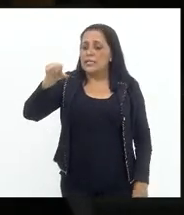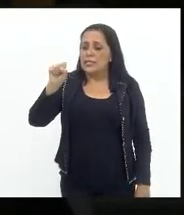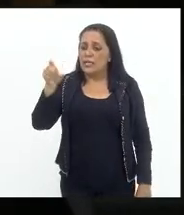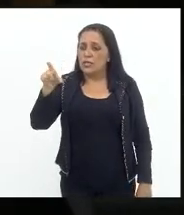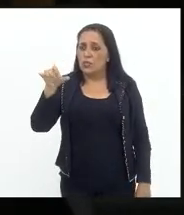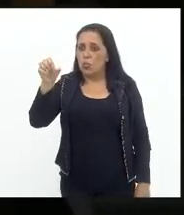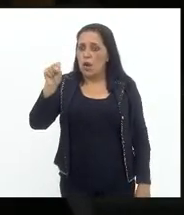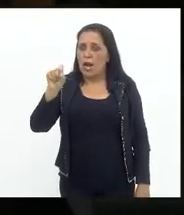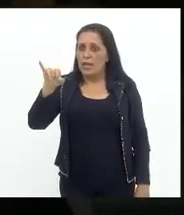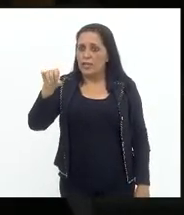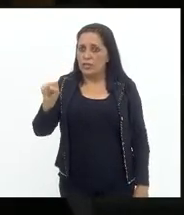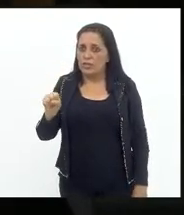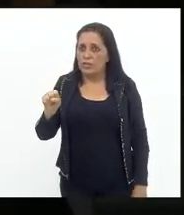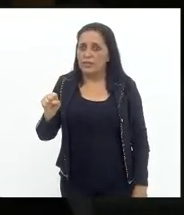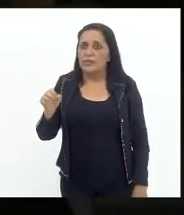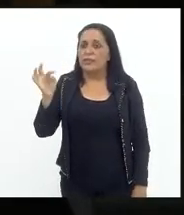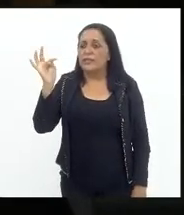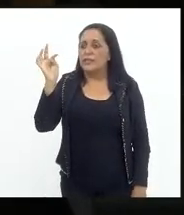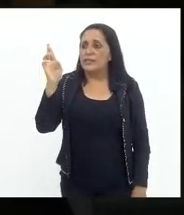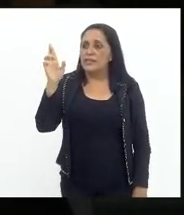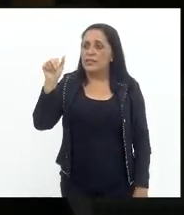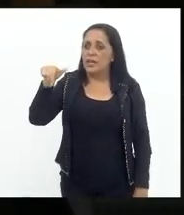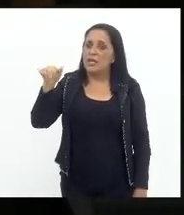transexuais, transfemininos,